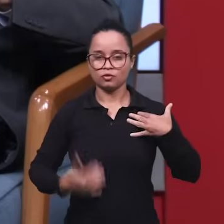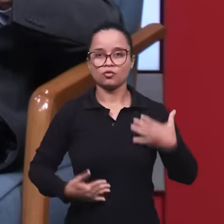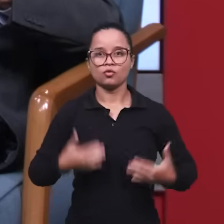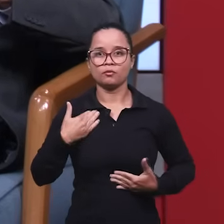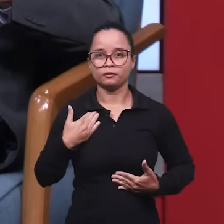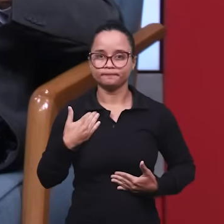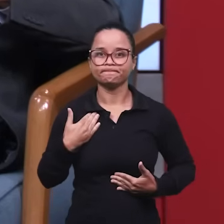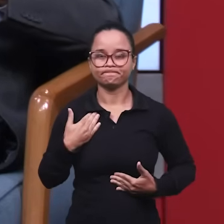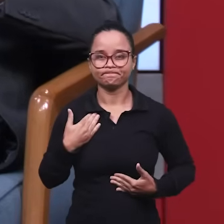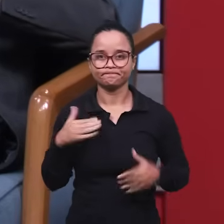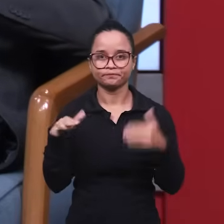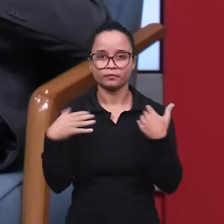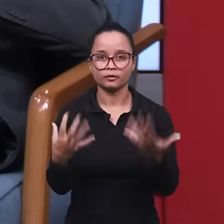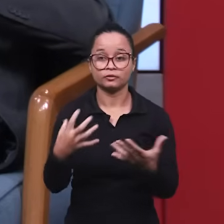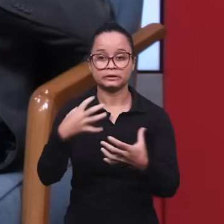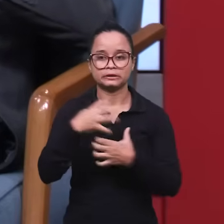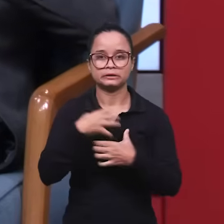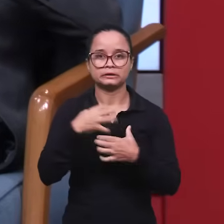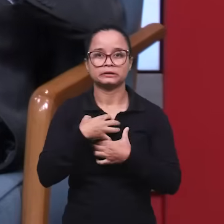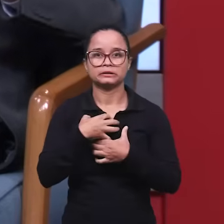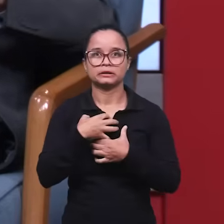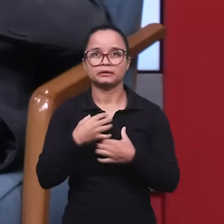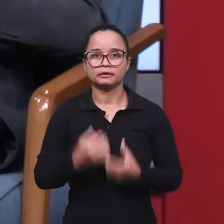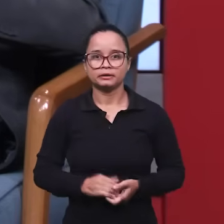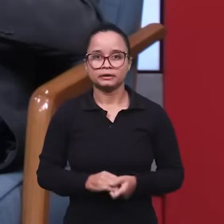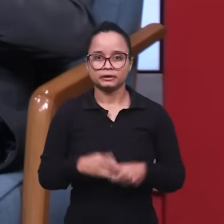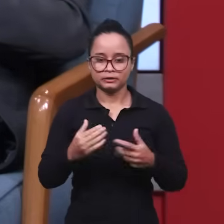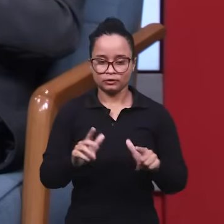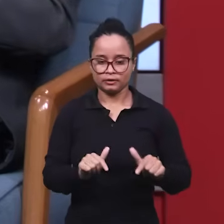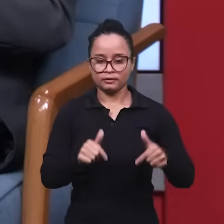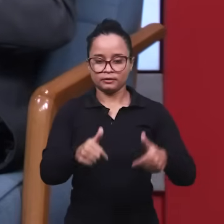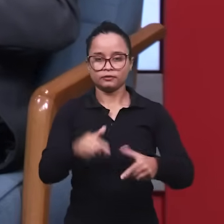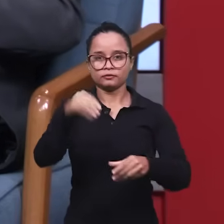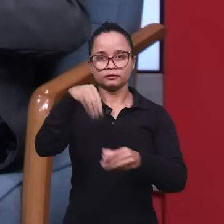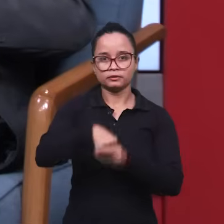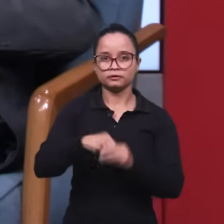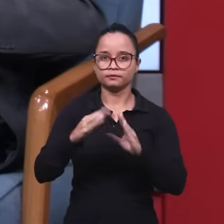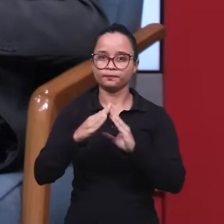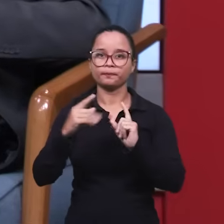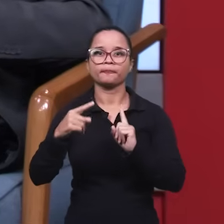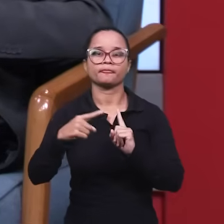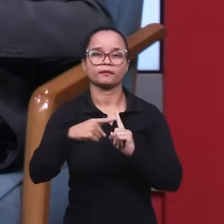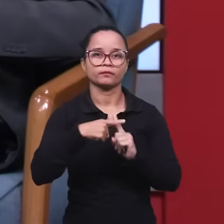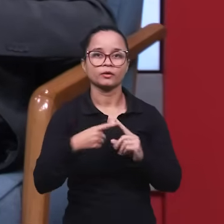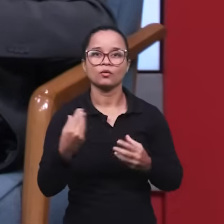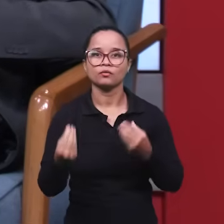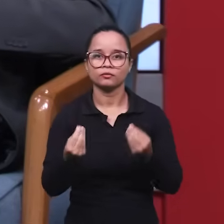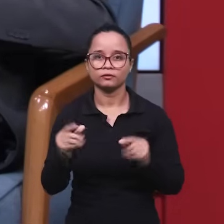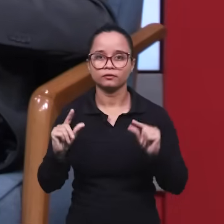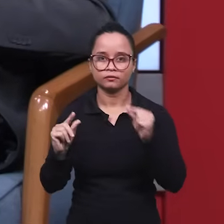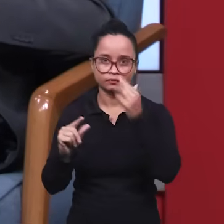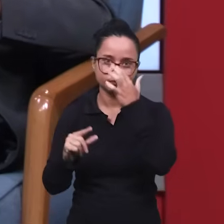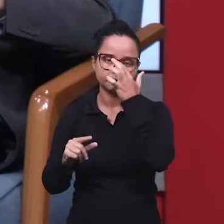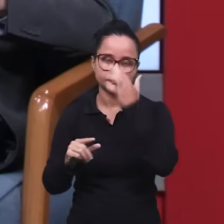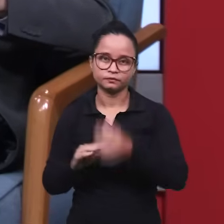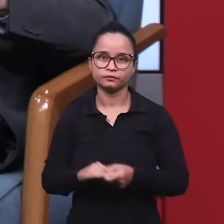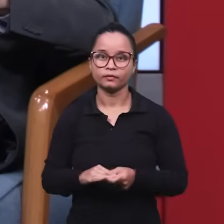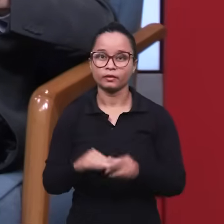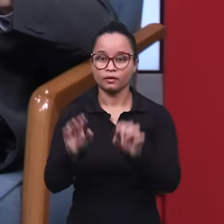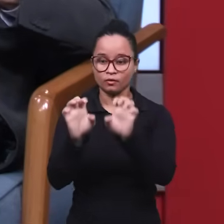de corpo, ou seja, tal forma que eles ajam dentro da igreja como se